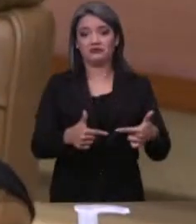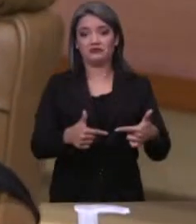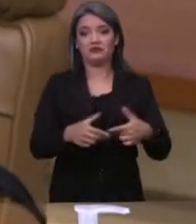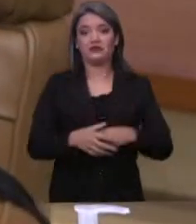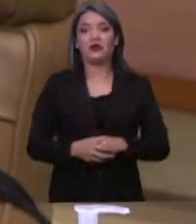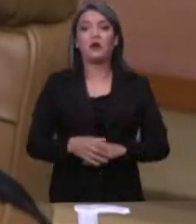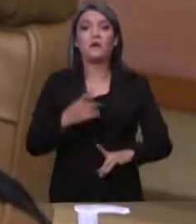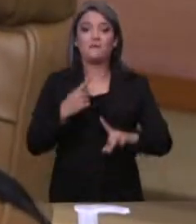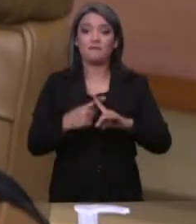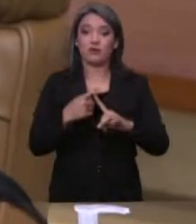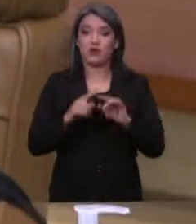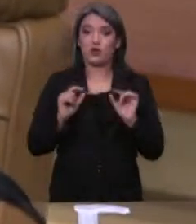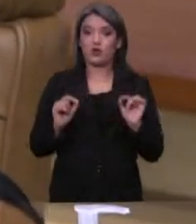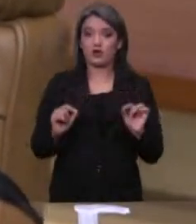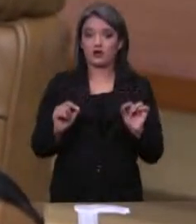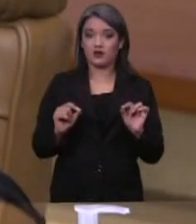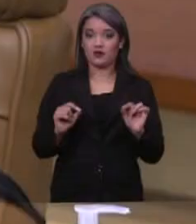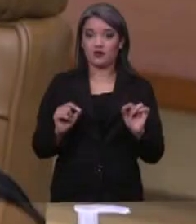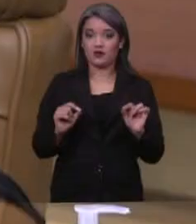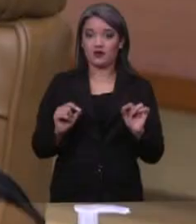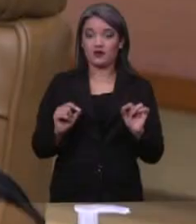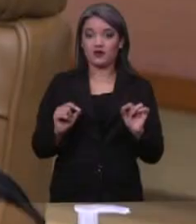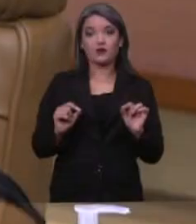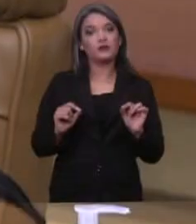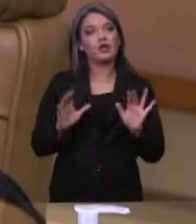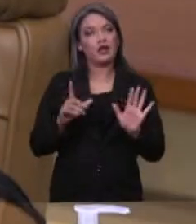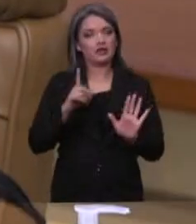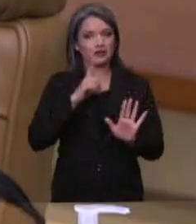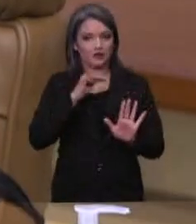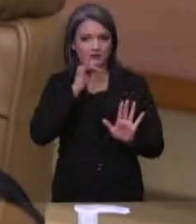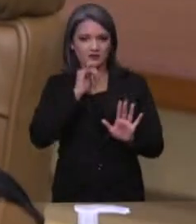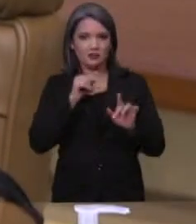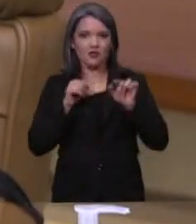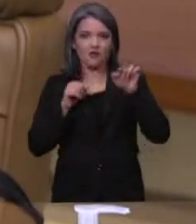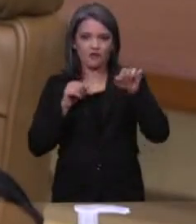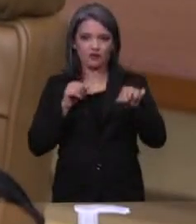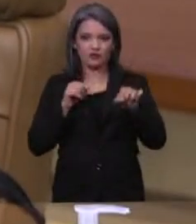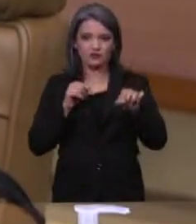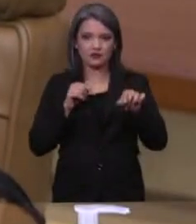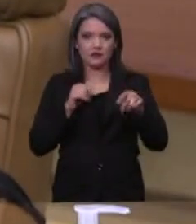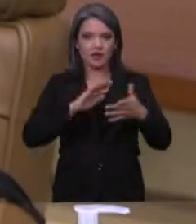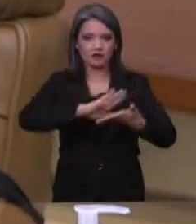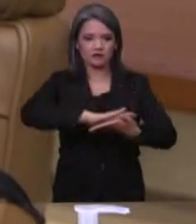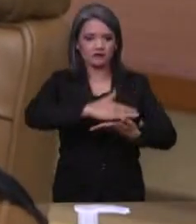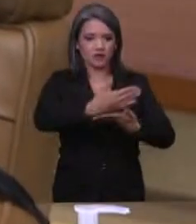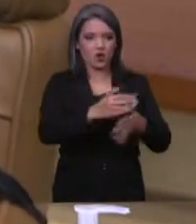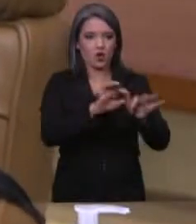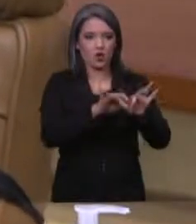Porque uma coisa é você praticar uma ação destruindo um STF, computador aqui, um copo